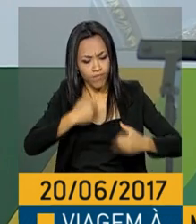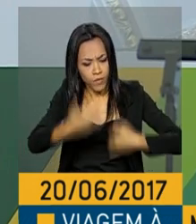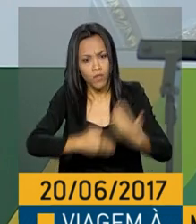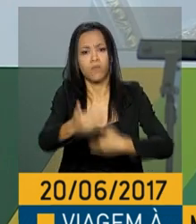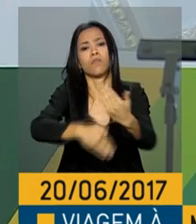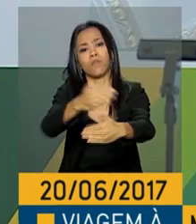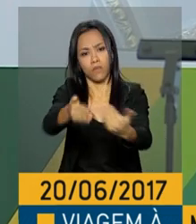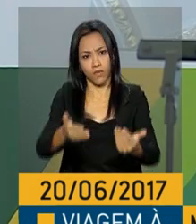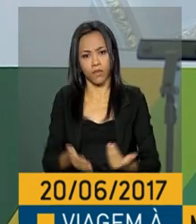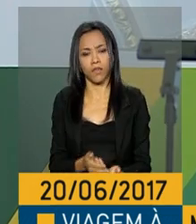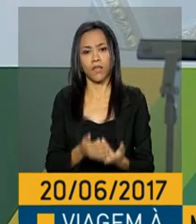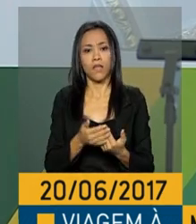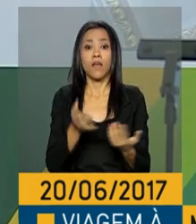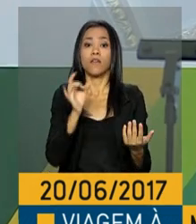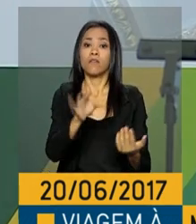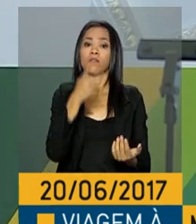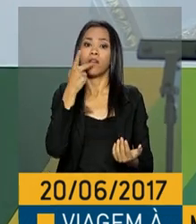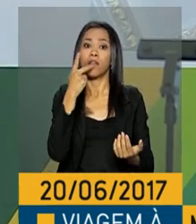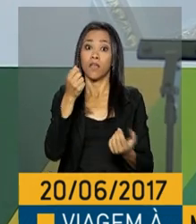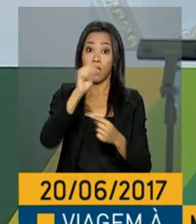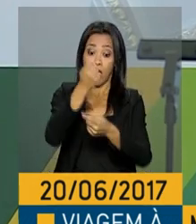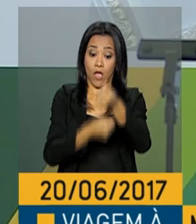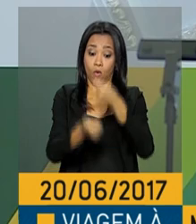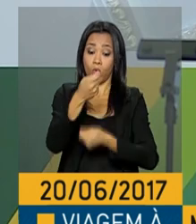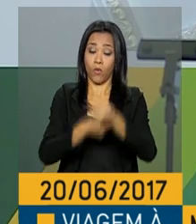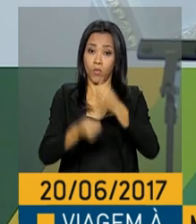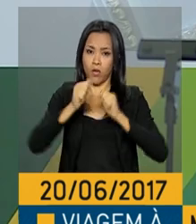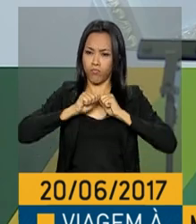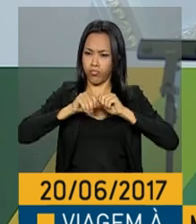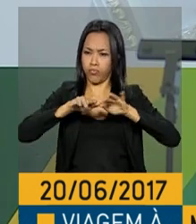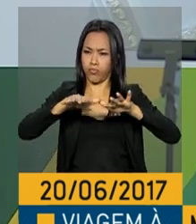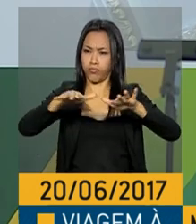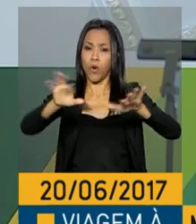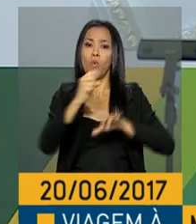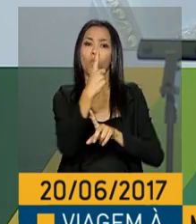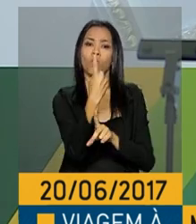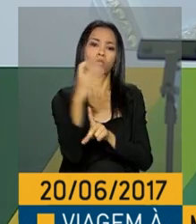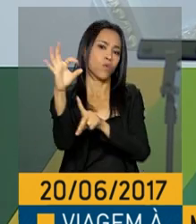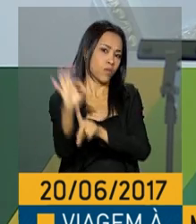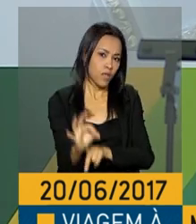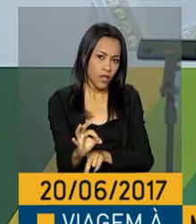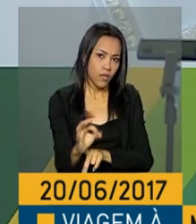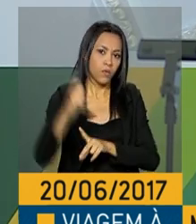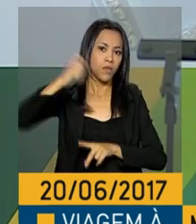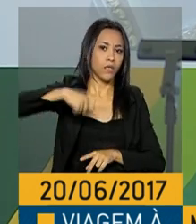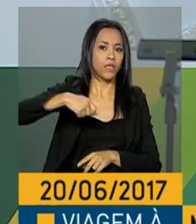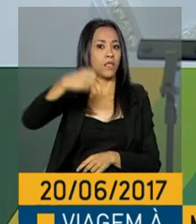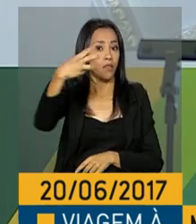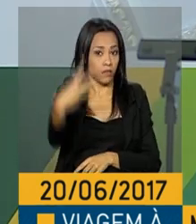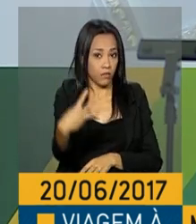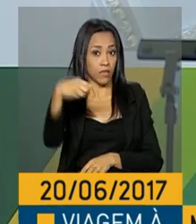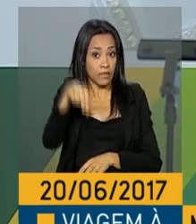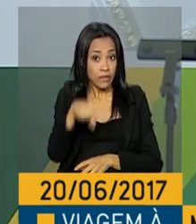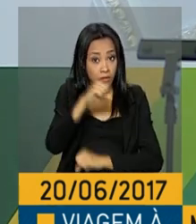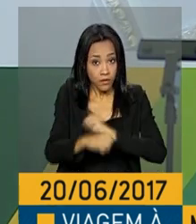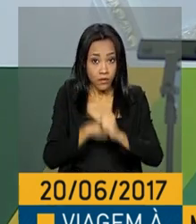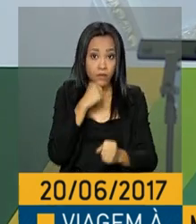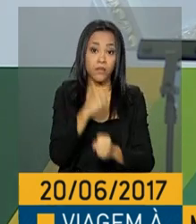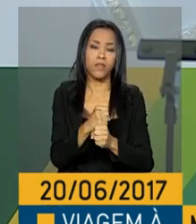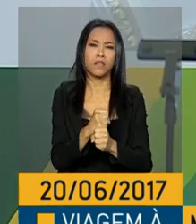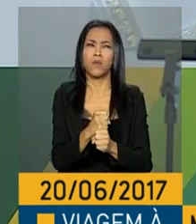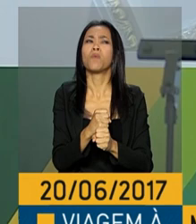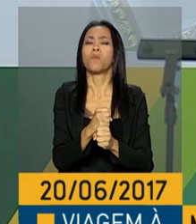Basta dizer que a economia expandiu 1% nos primeiros 3 meses deste ano,